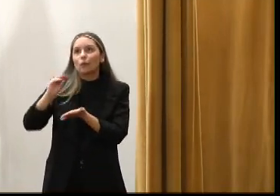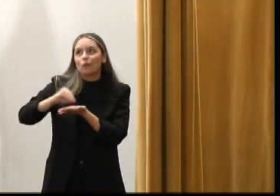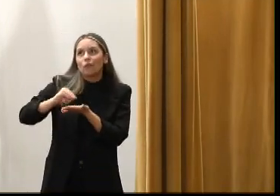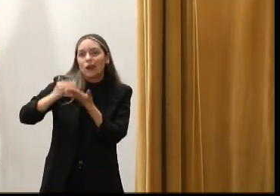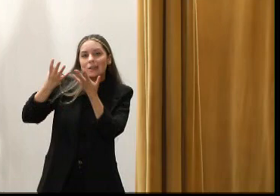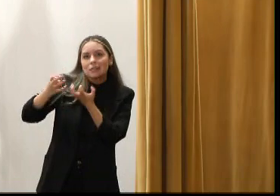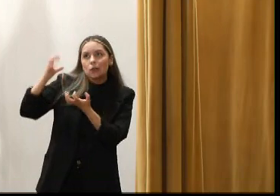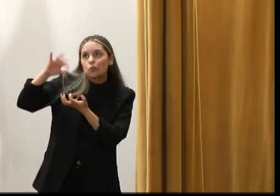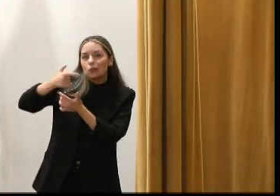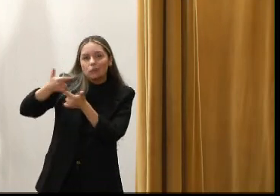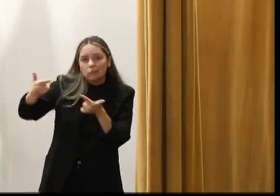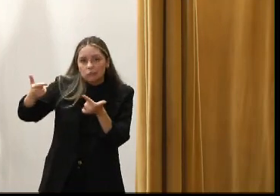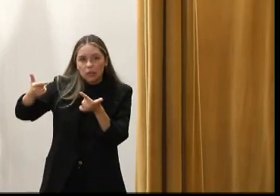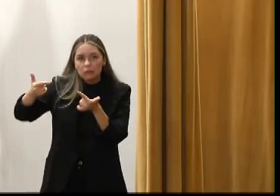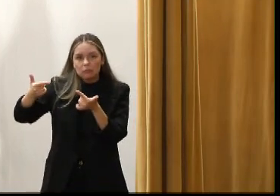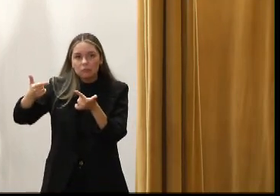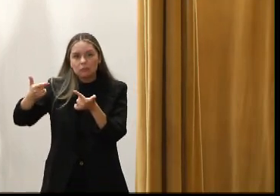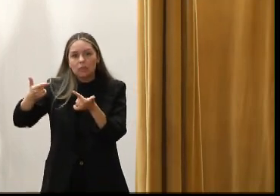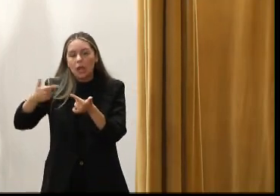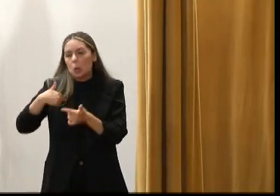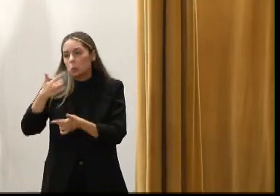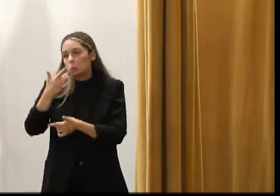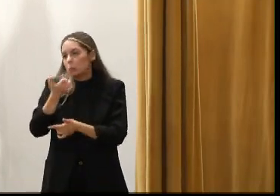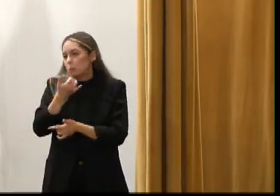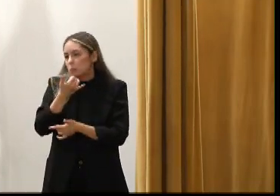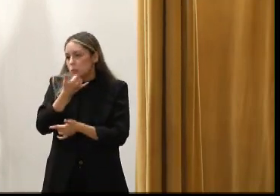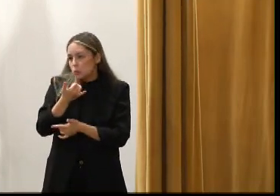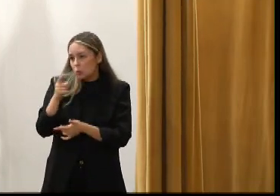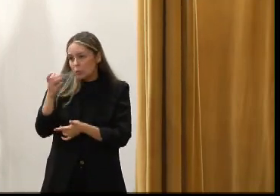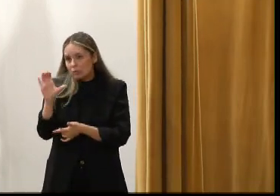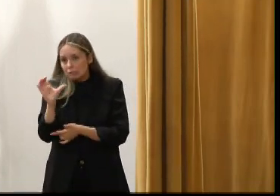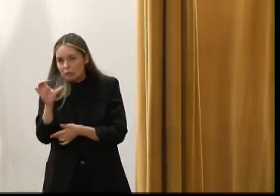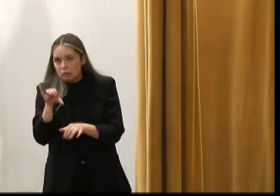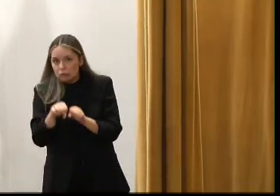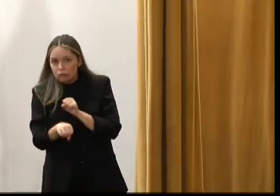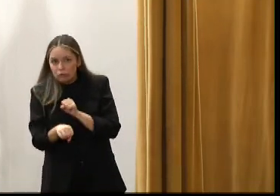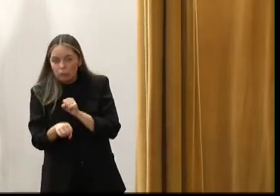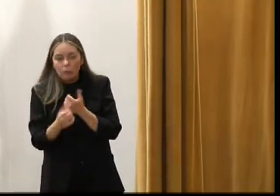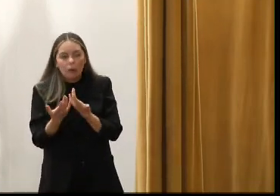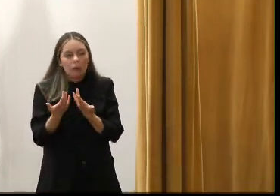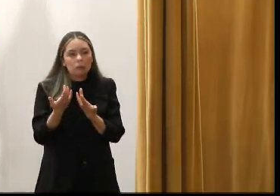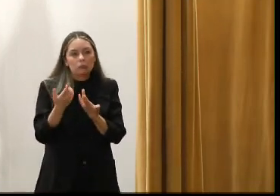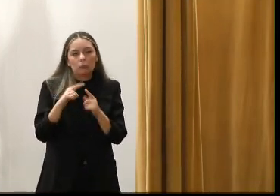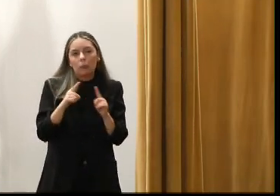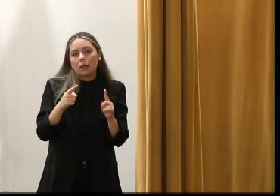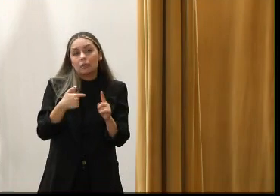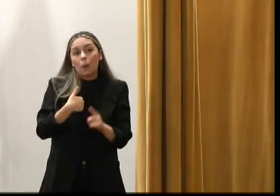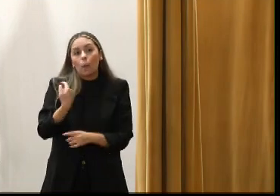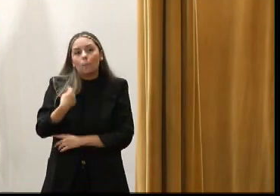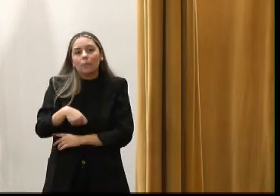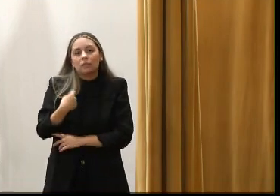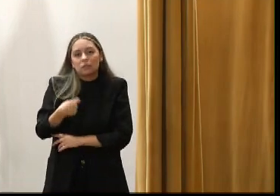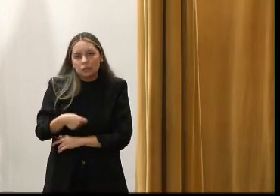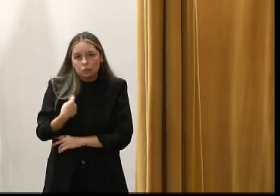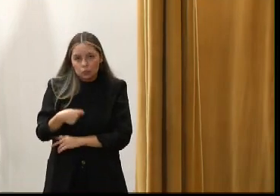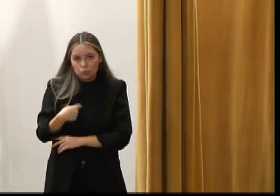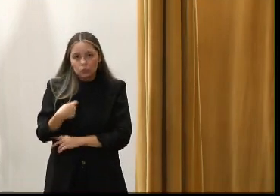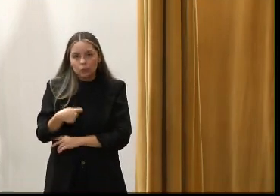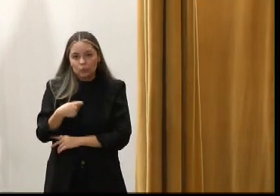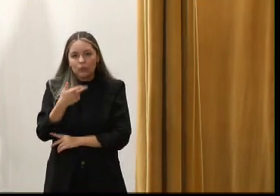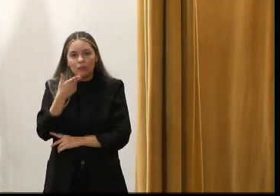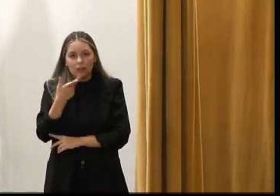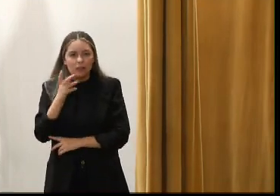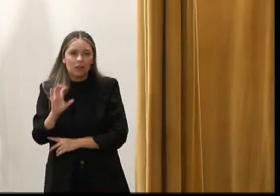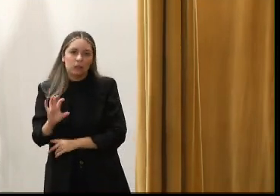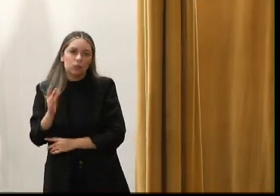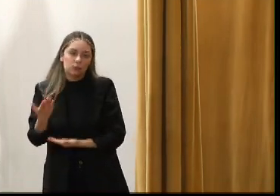Estou sendo muito simplista, peço desculpas para quem aqui é cientista, mas eu preciso aplicar